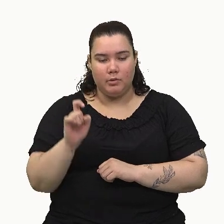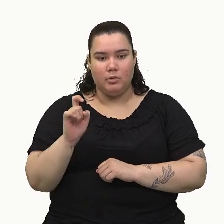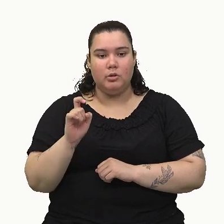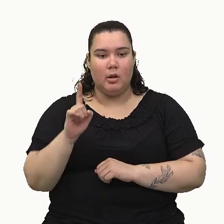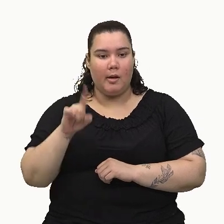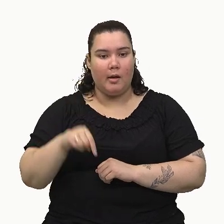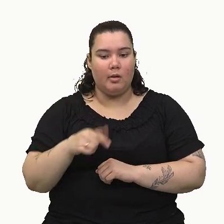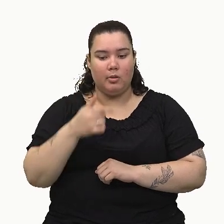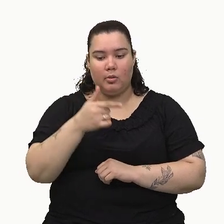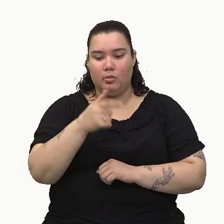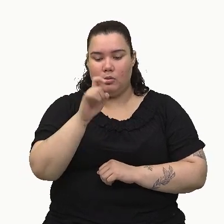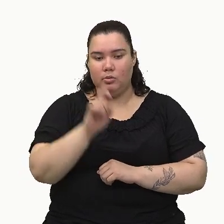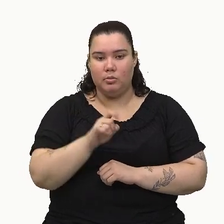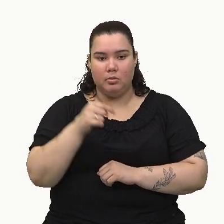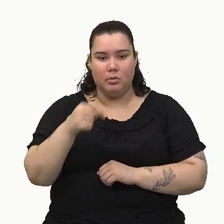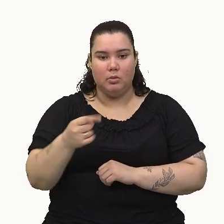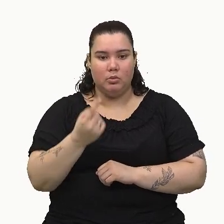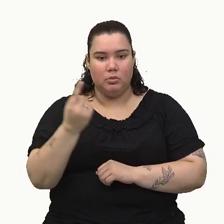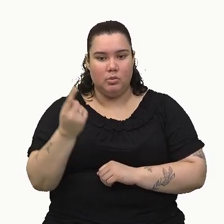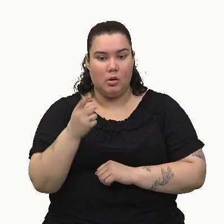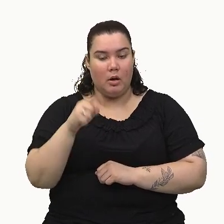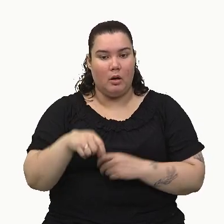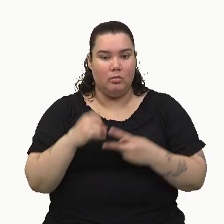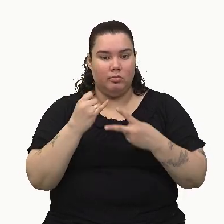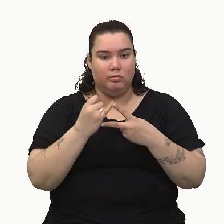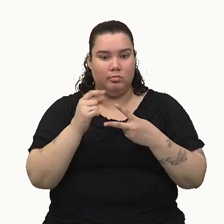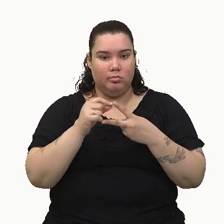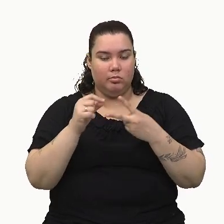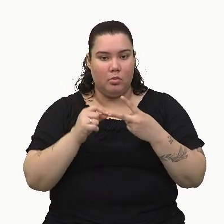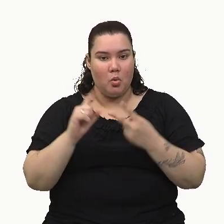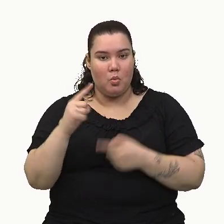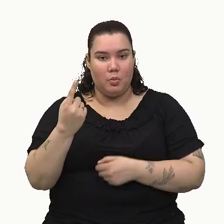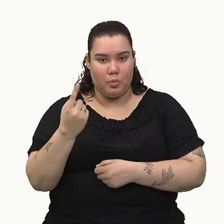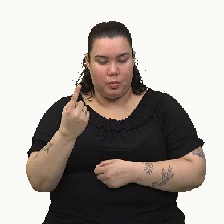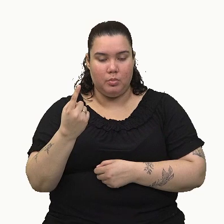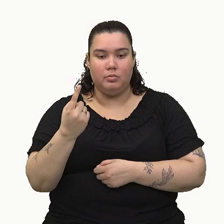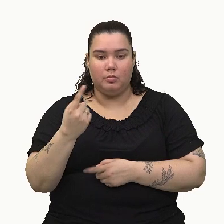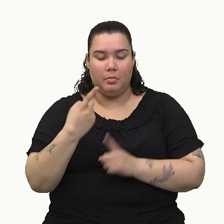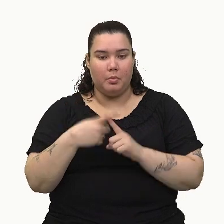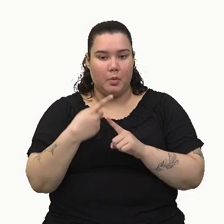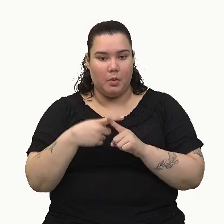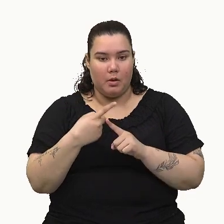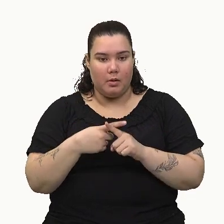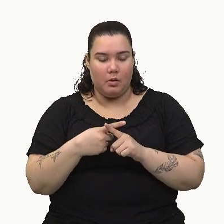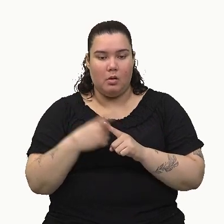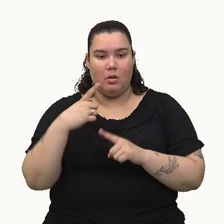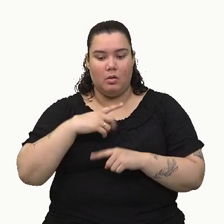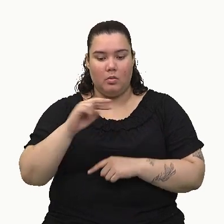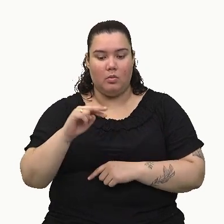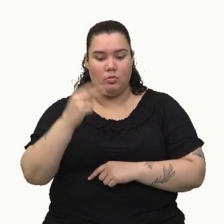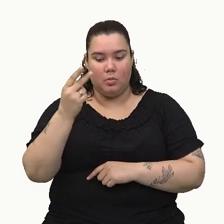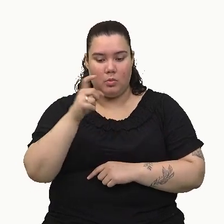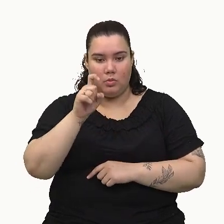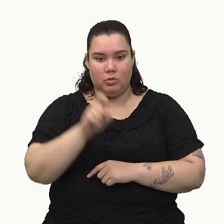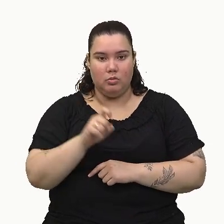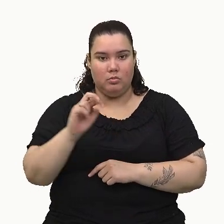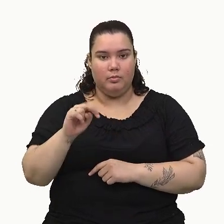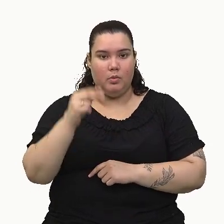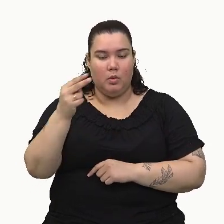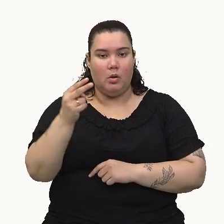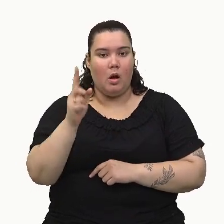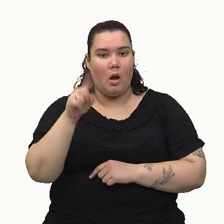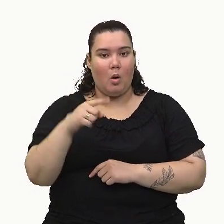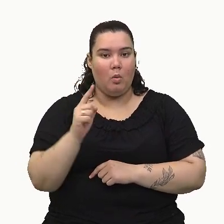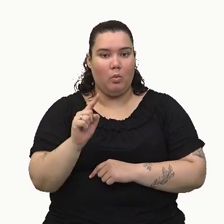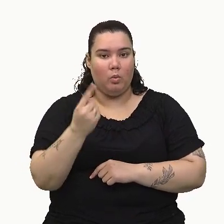menos 1. É uma função polinomial de grau 1. Por quê? Justamente porque aqui o expoente do x, ele vale 1,